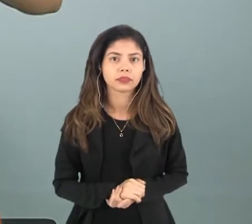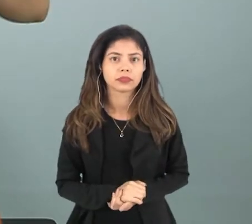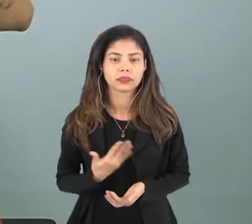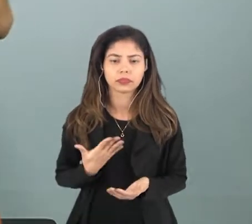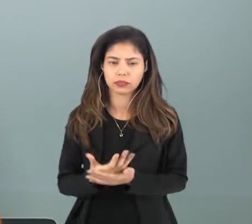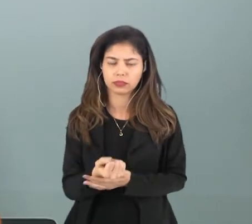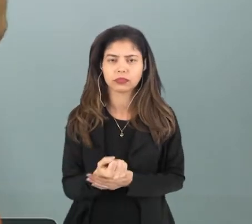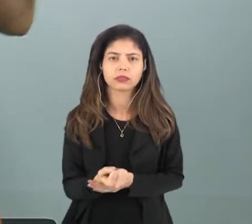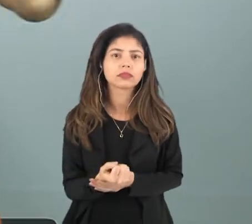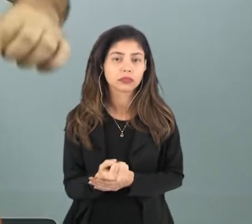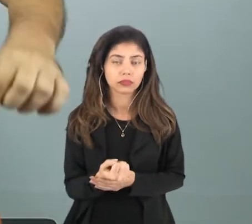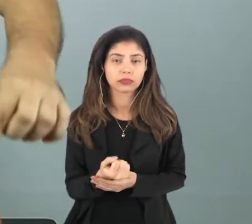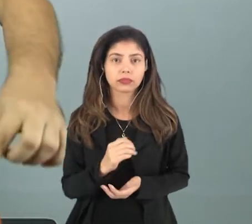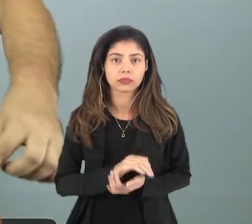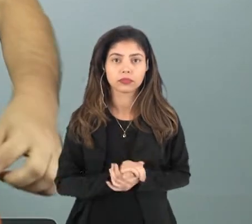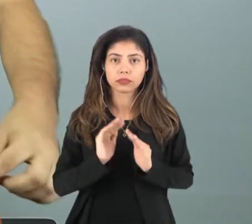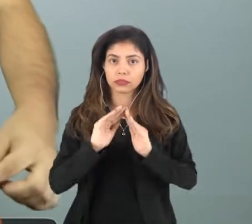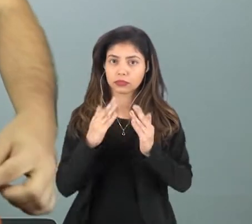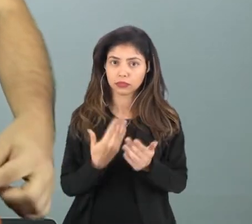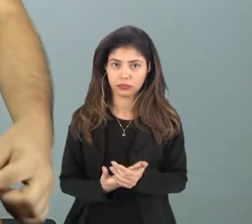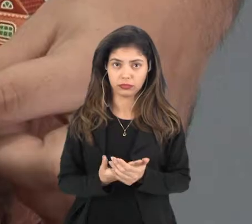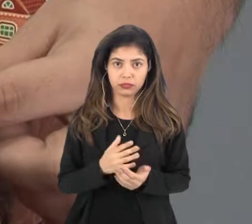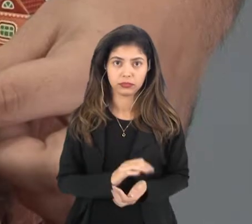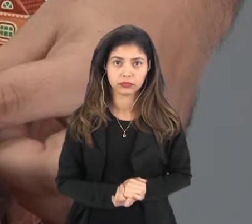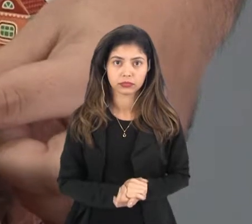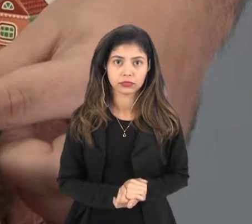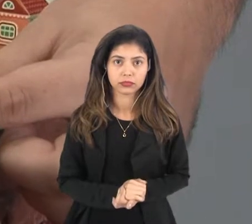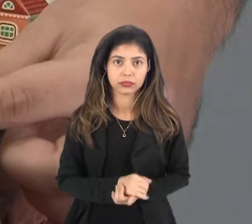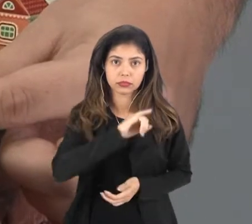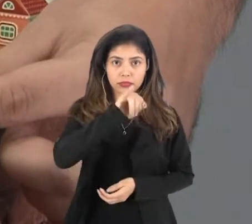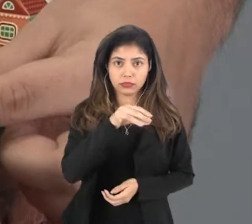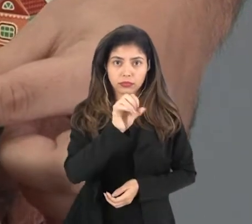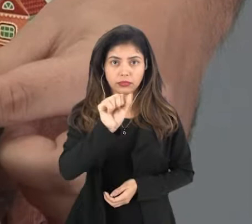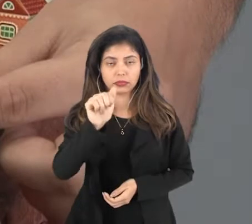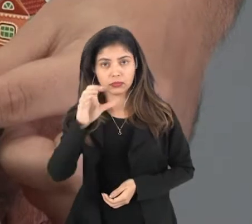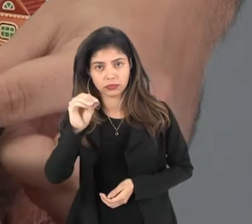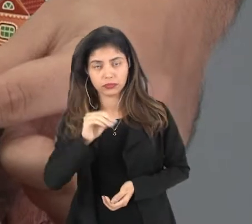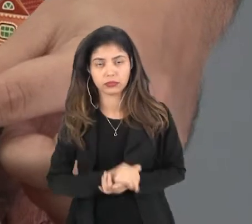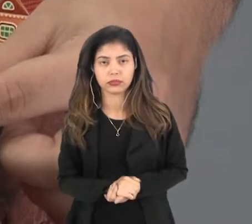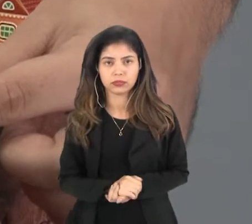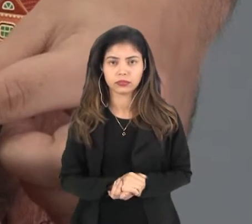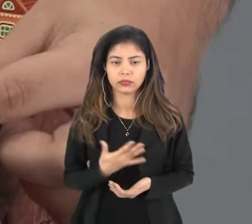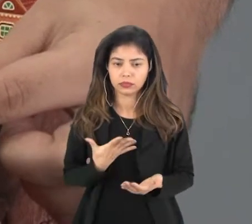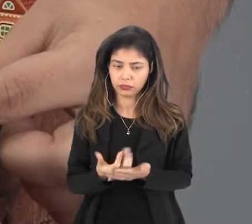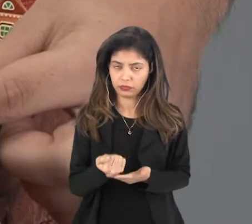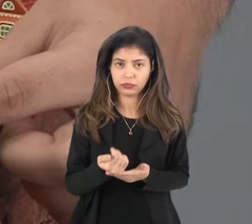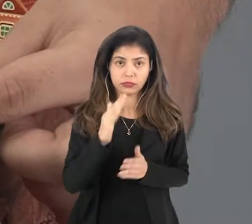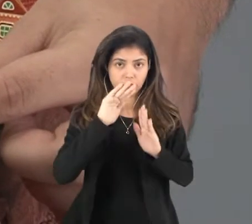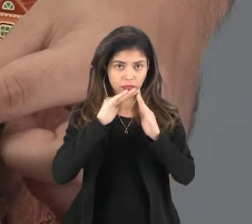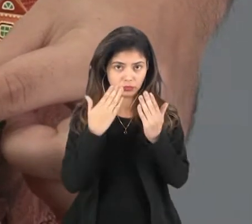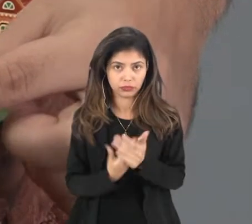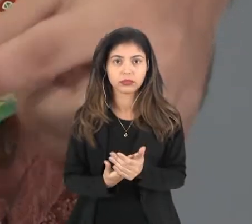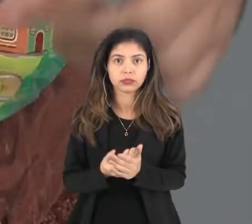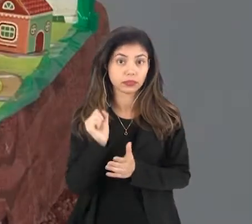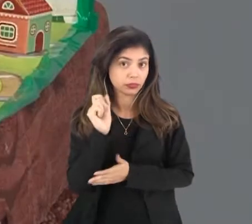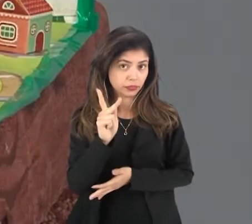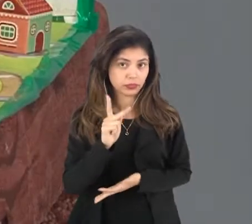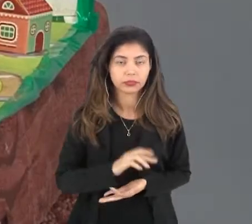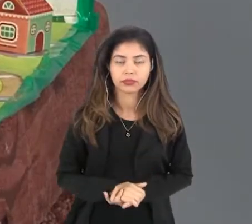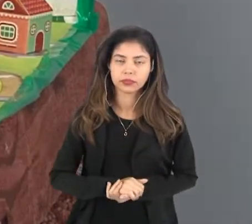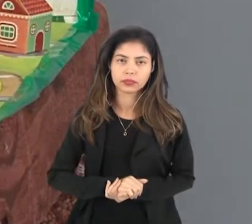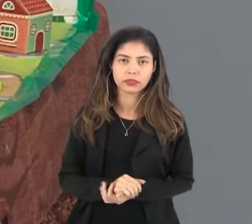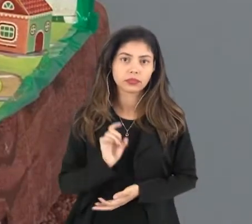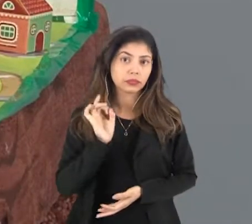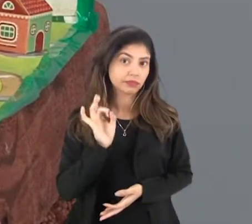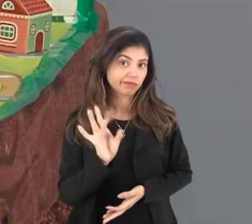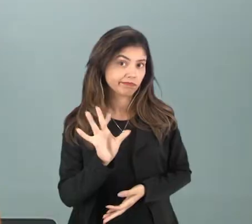de escola. Aí tá aqui ele, ó, o Joãozinho veio para cá, ó, em busca de escola, ok?